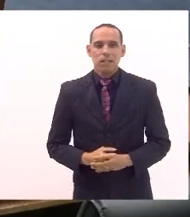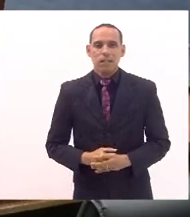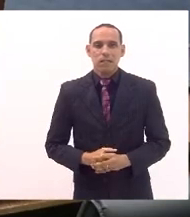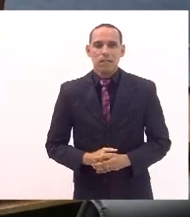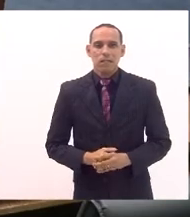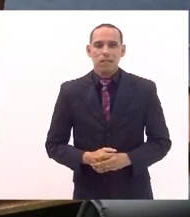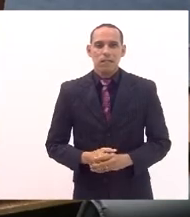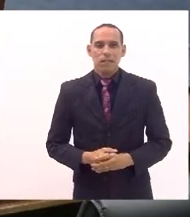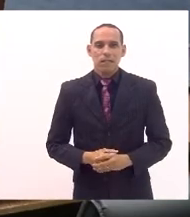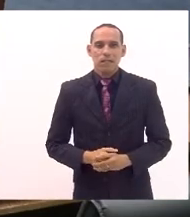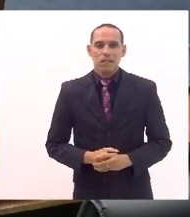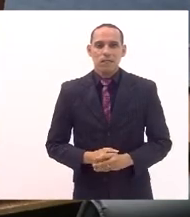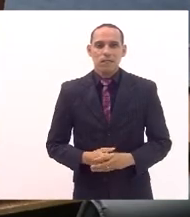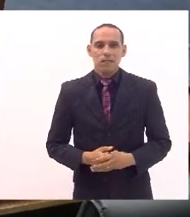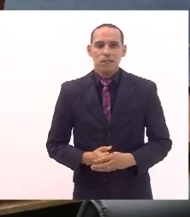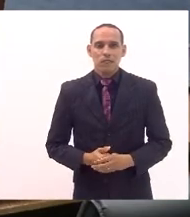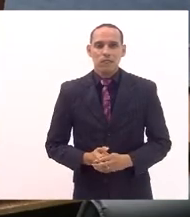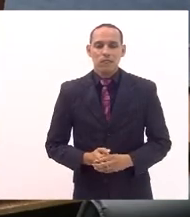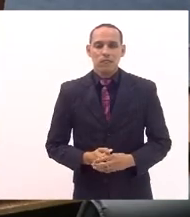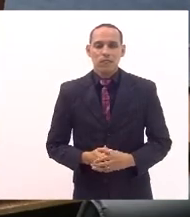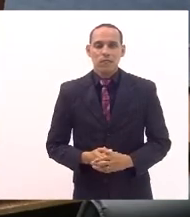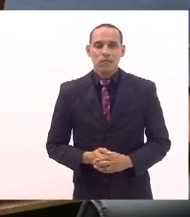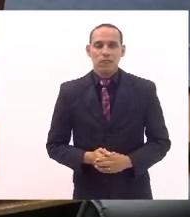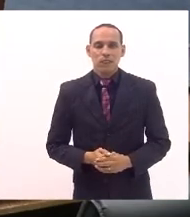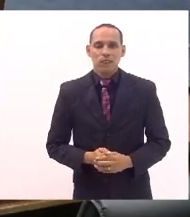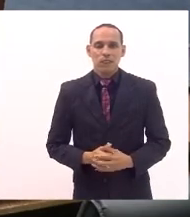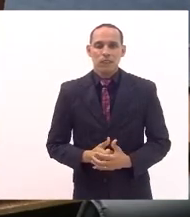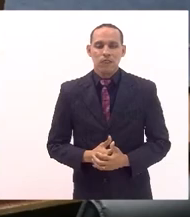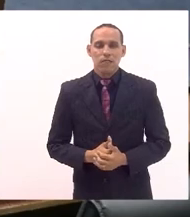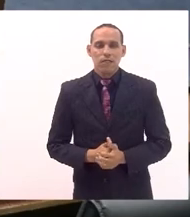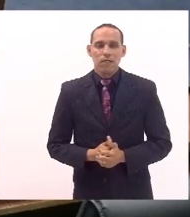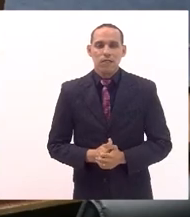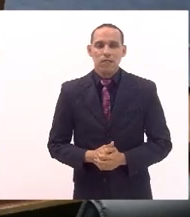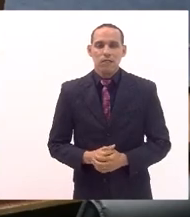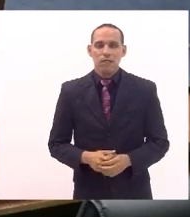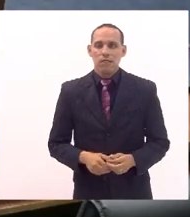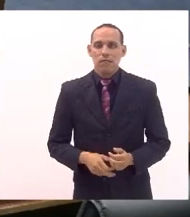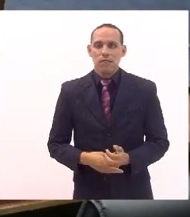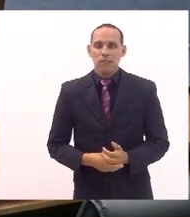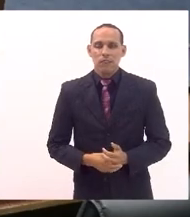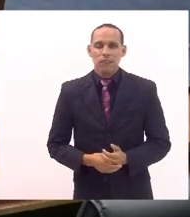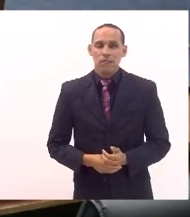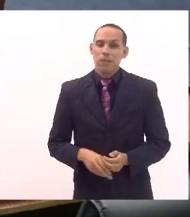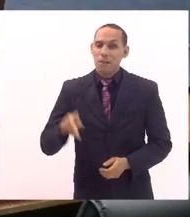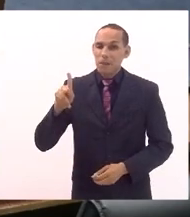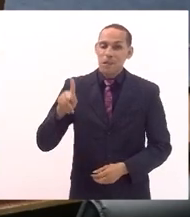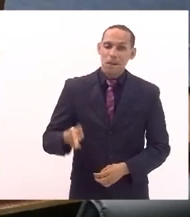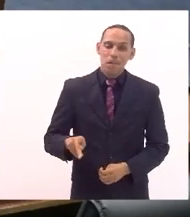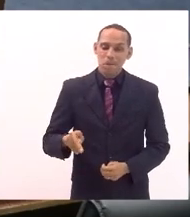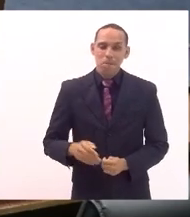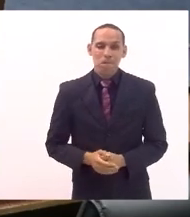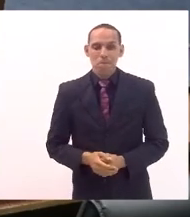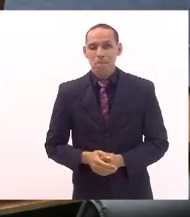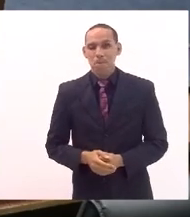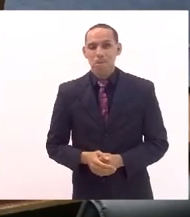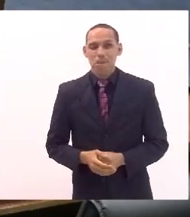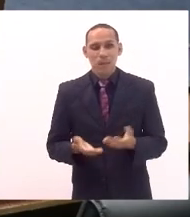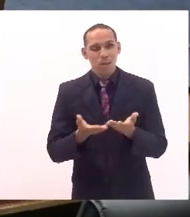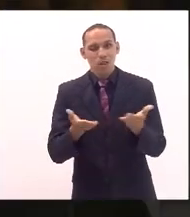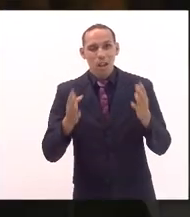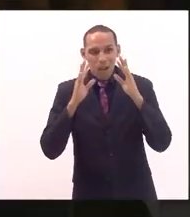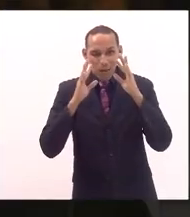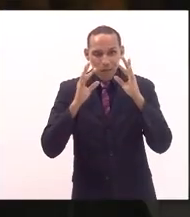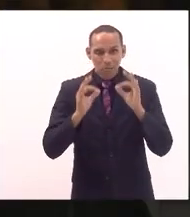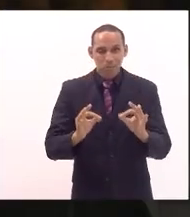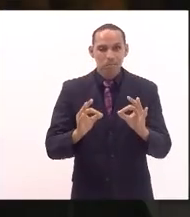e tu não levanta por isso que eu falei a senhora Presidente a todos aqueles que nos